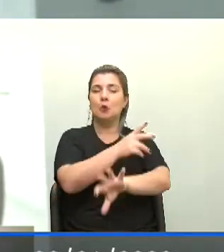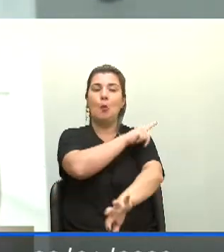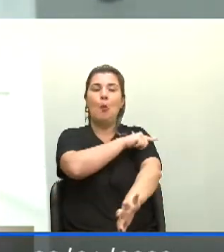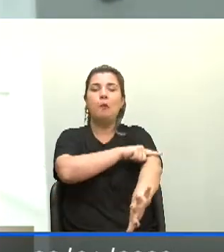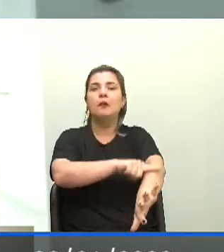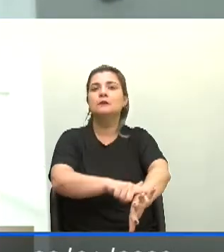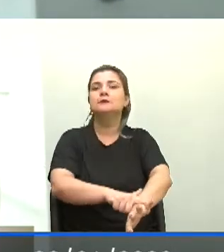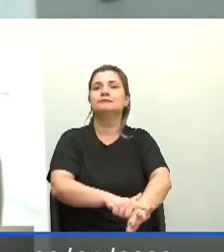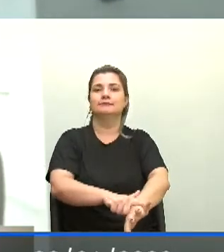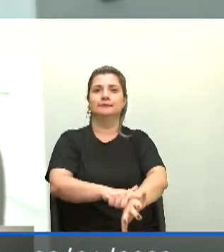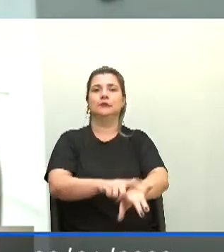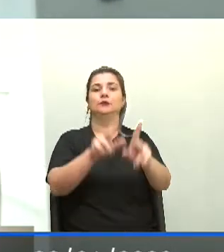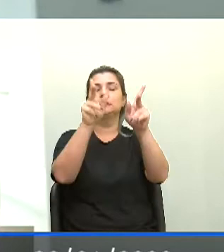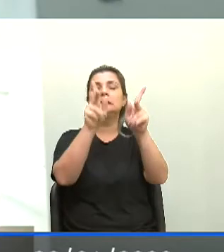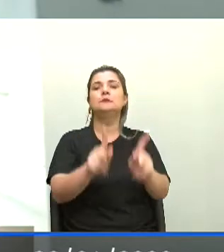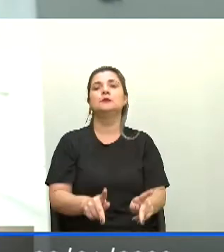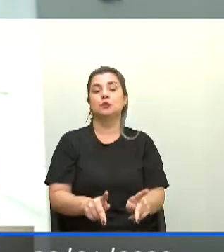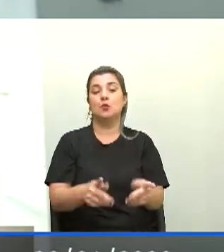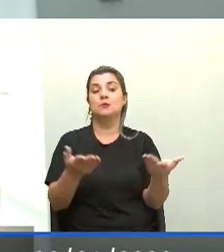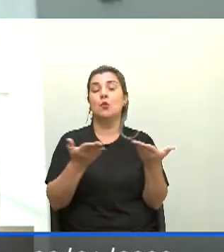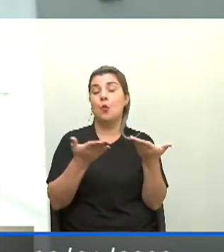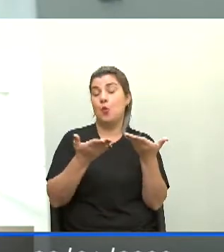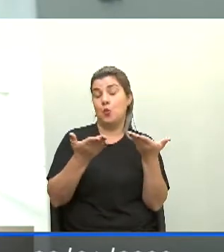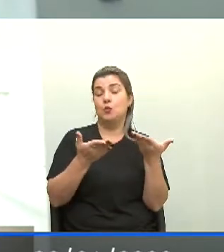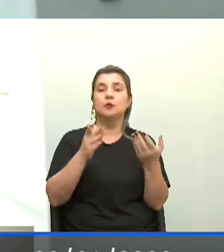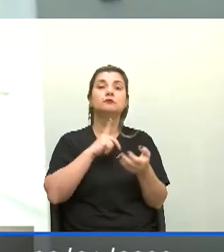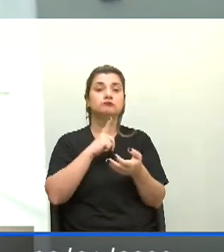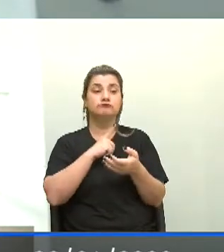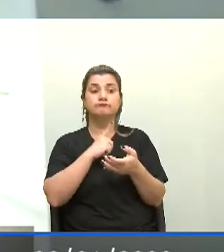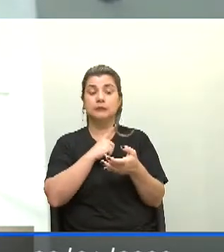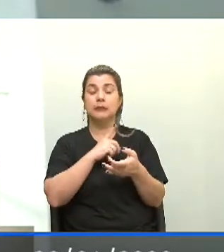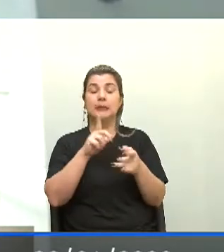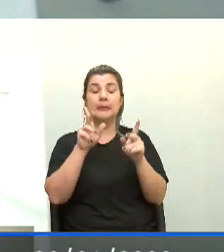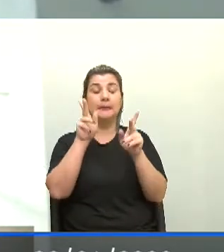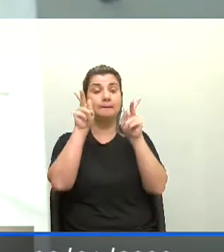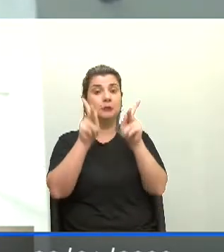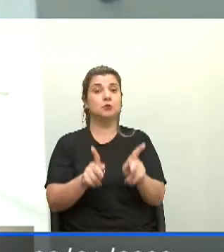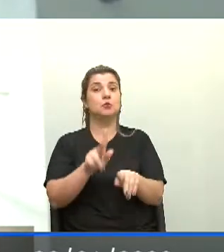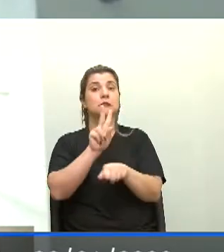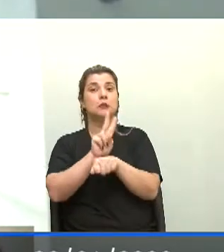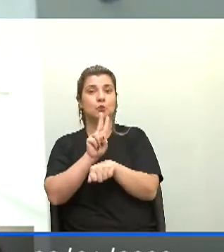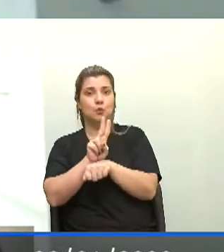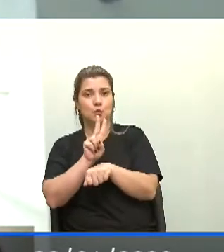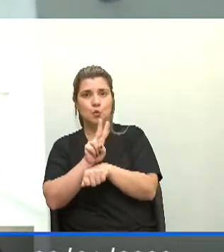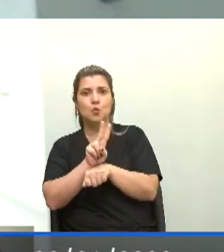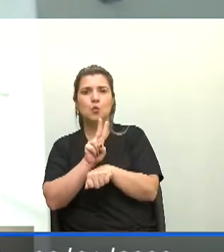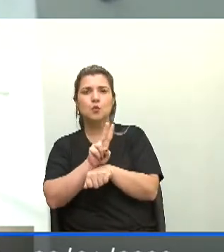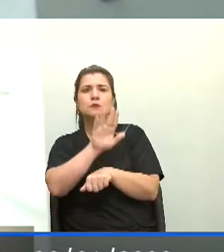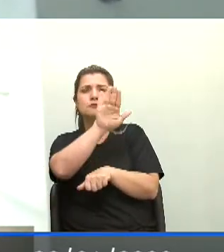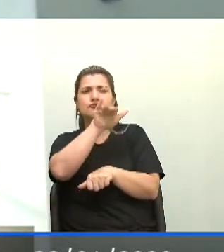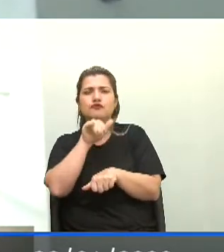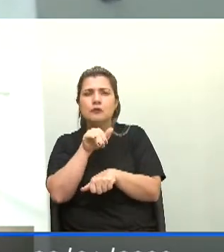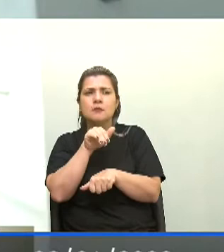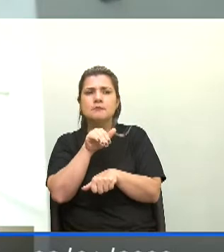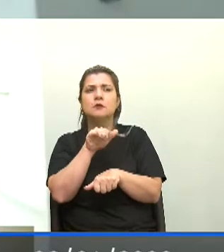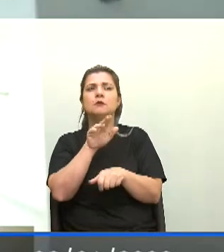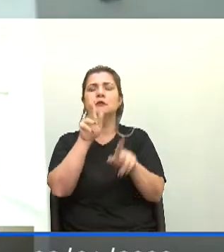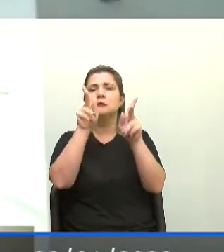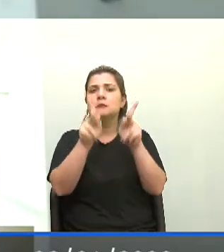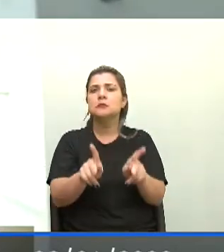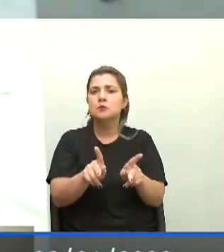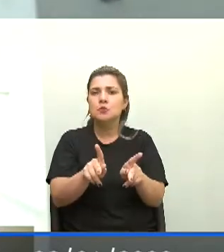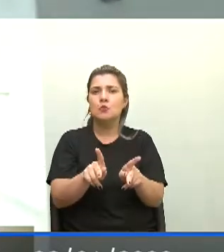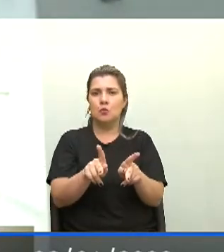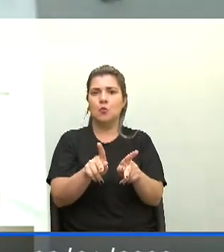hoje monitores, né, fazendo esse trabalho nas plantas, chamando a atenção das pessoas para